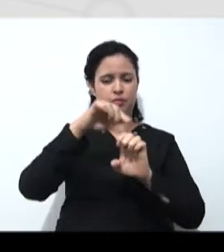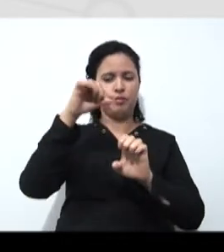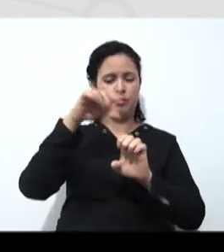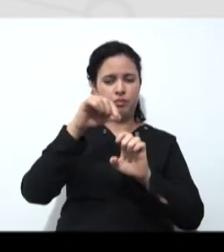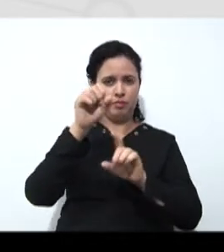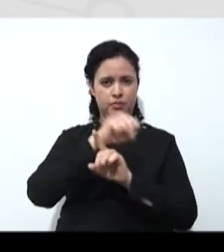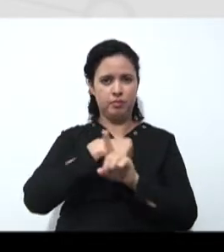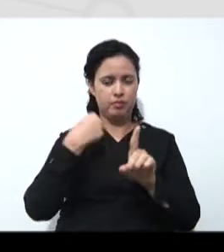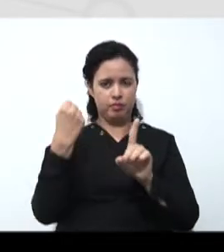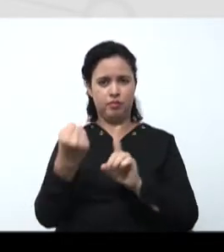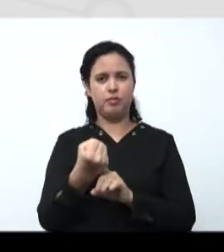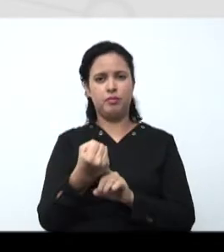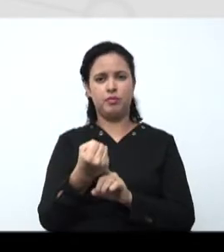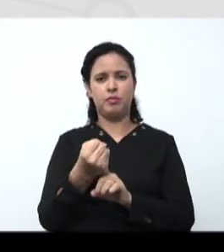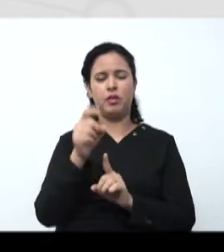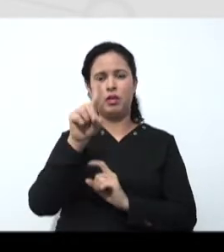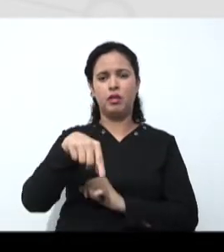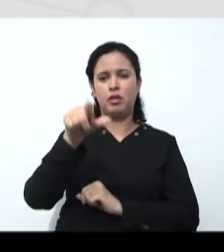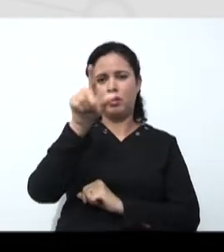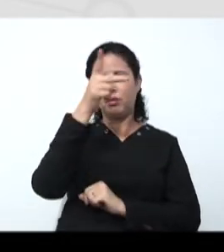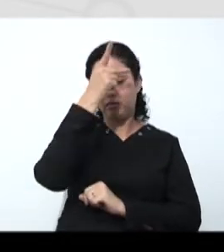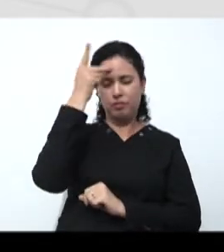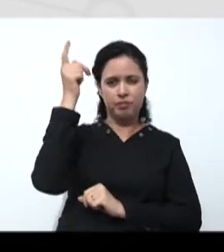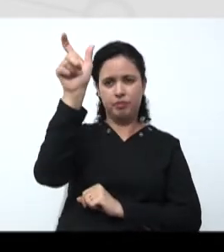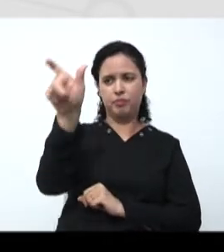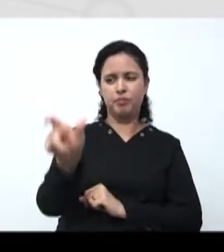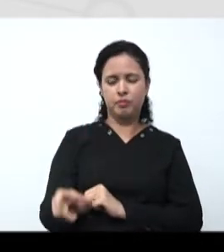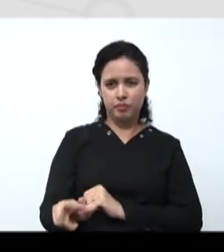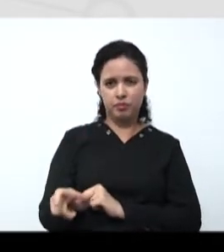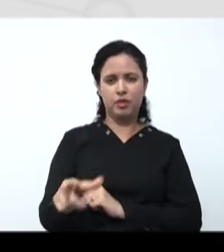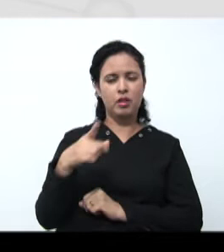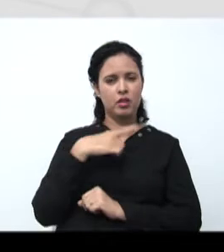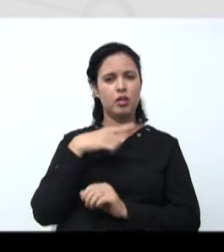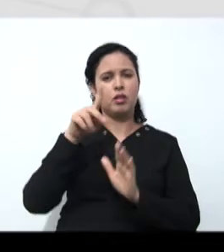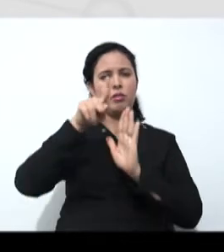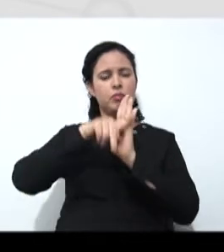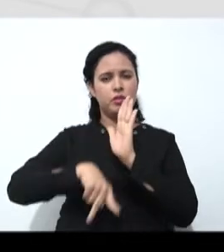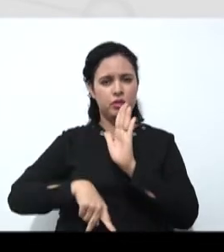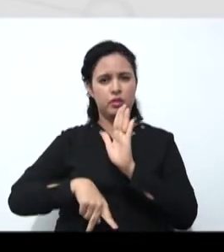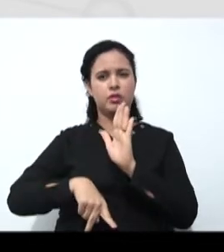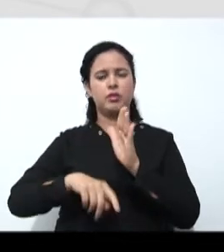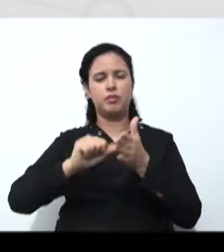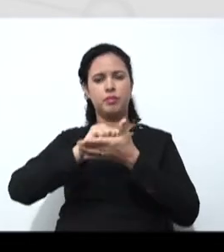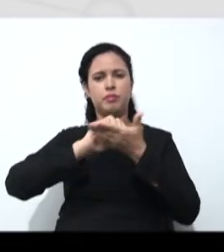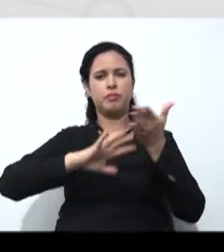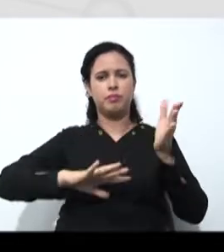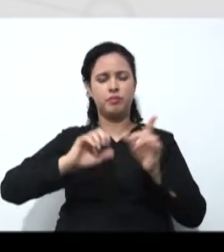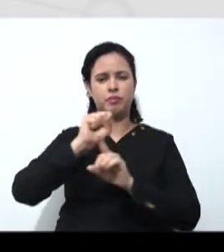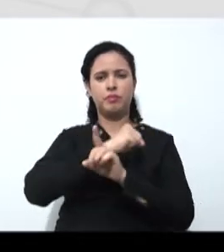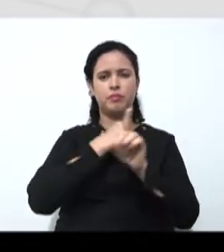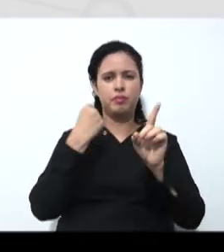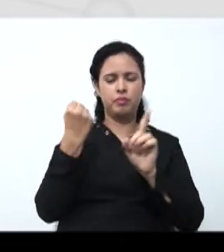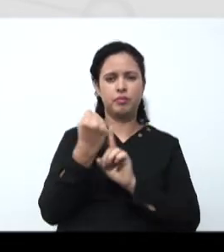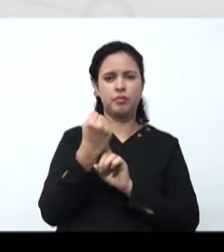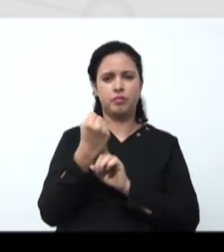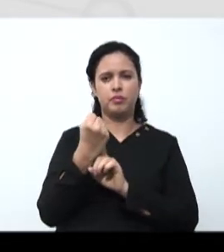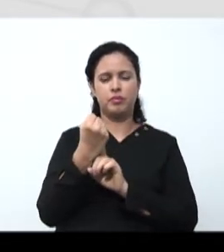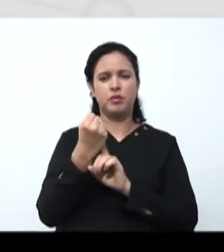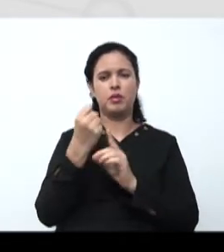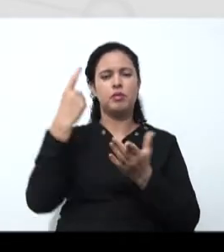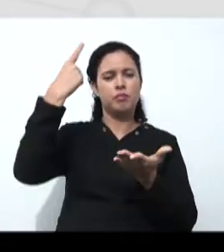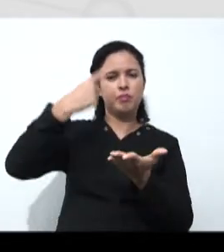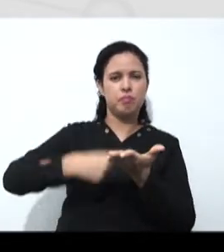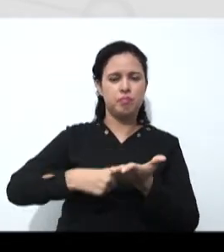empreendedor. É a pessoa que participa ativamente de projetos e atividades sociais, está comprometida com as